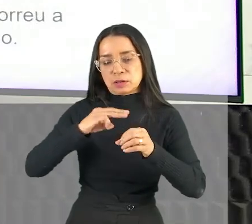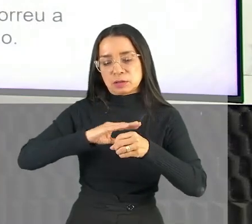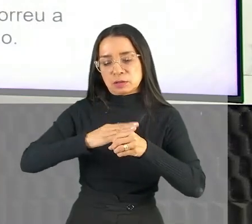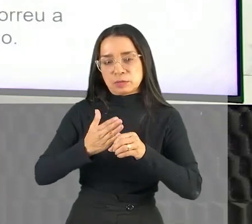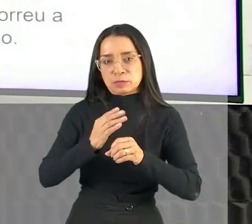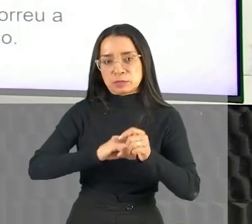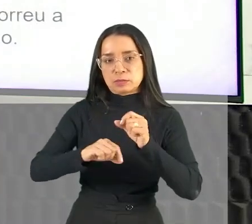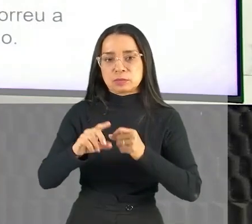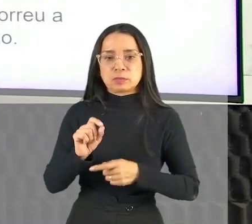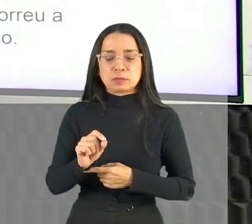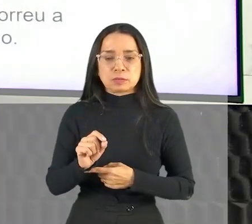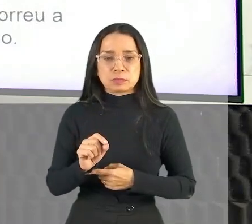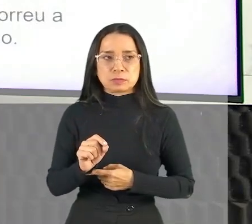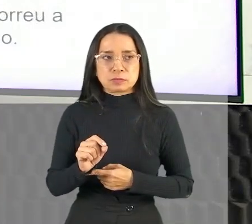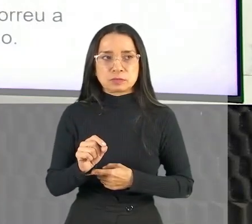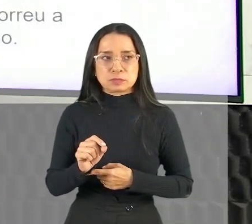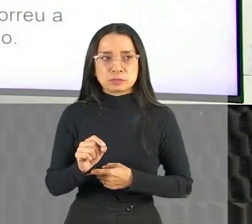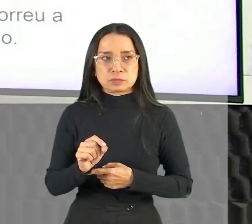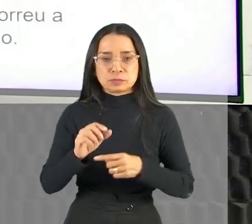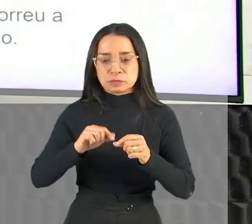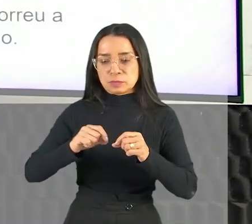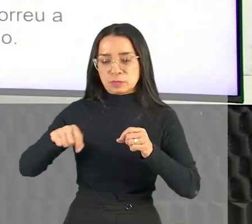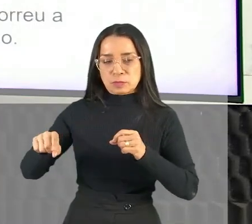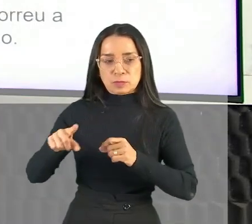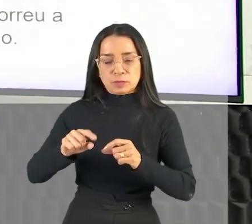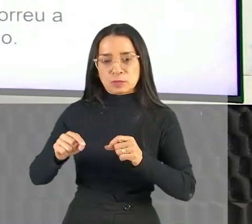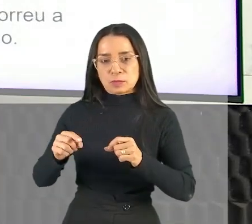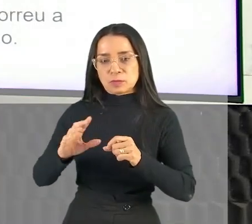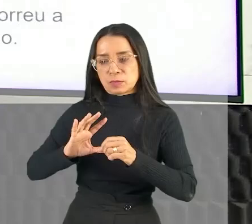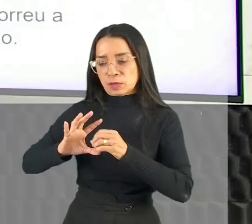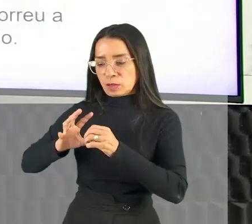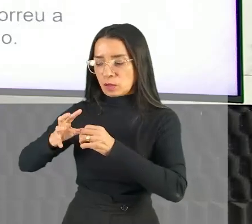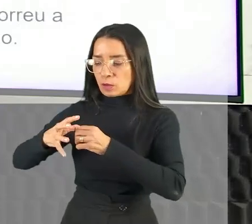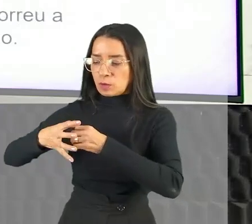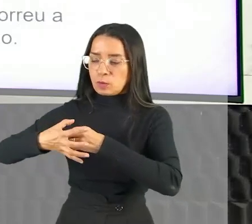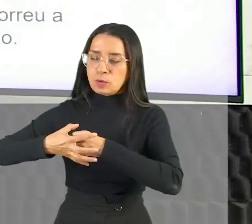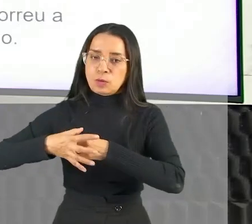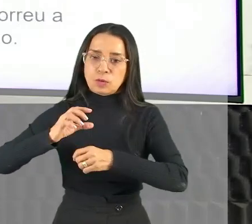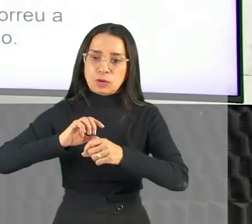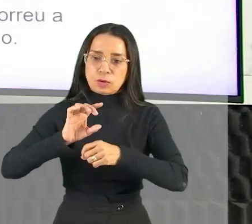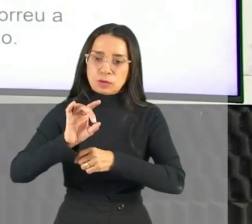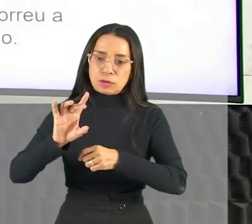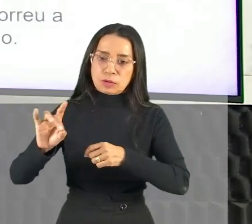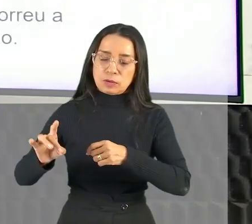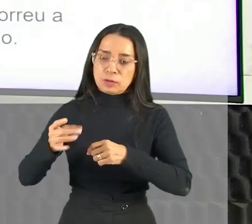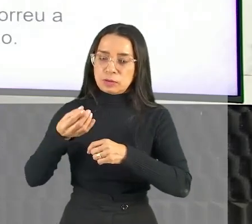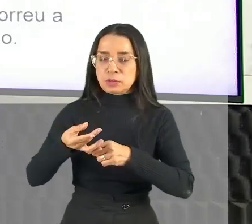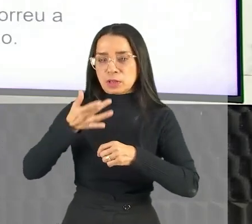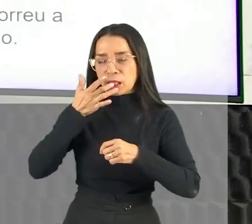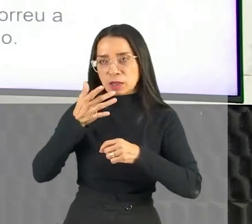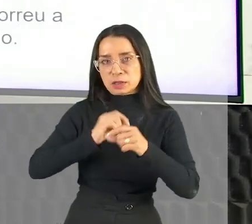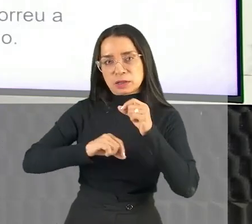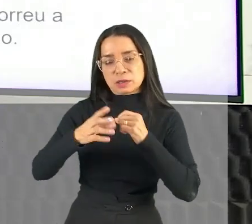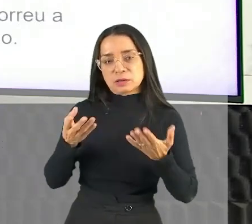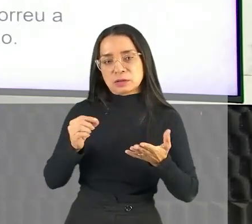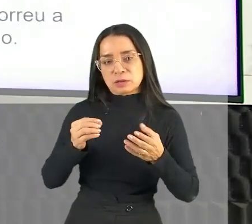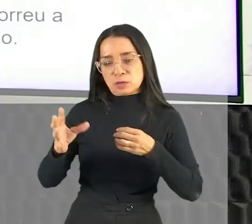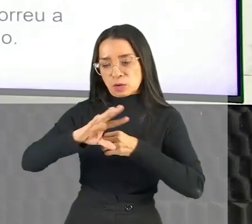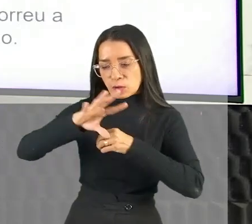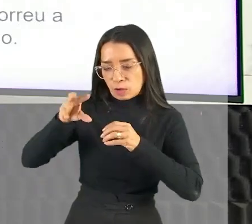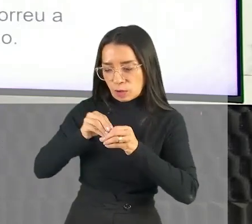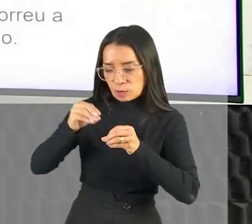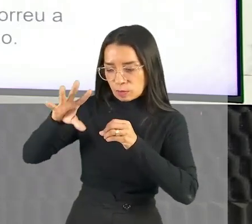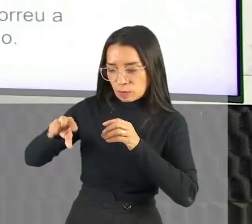não foram lá fora e envolveram cada pedacinho de sal e colocaram para dentro de si.